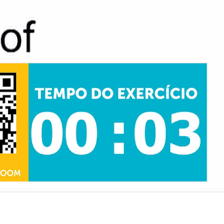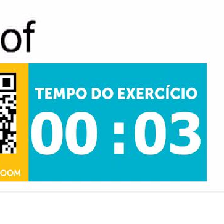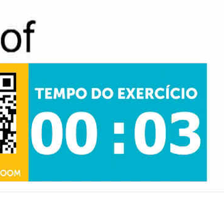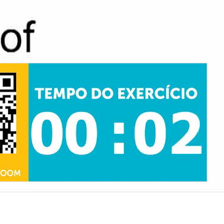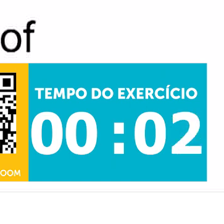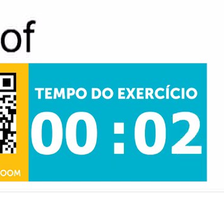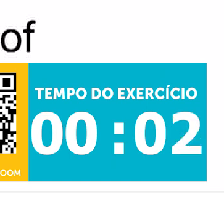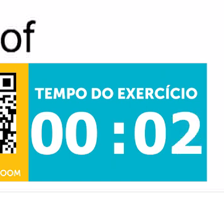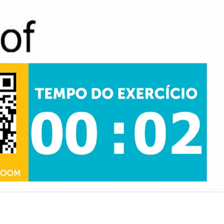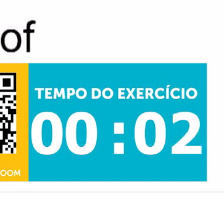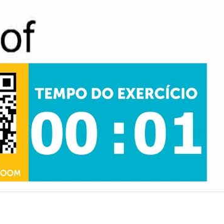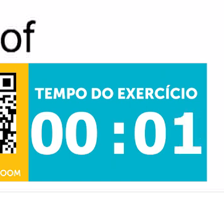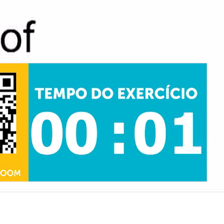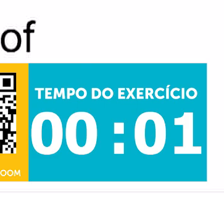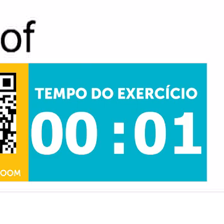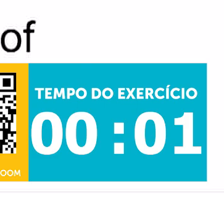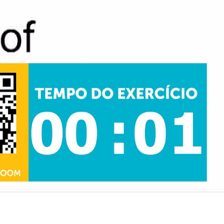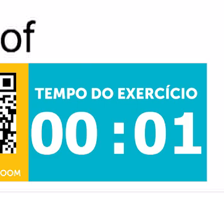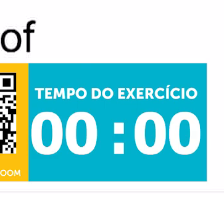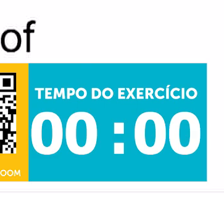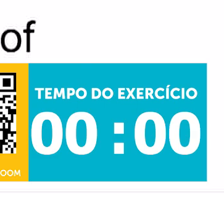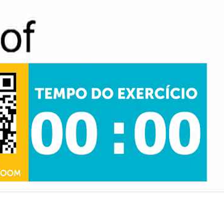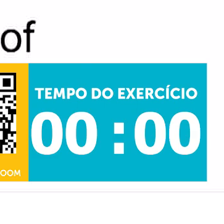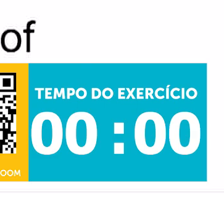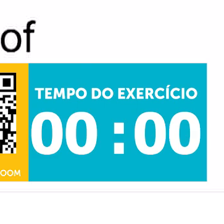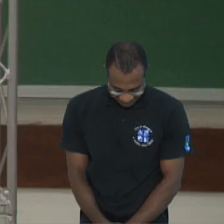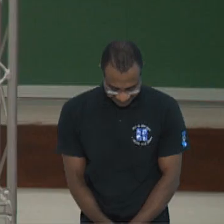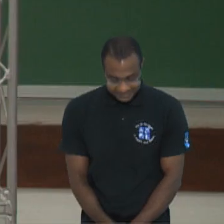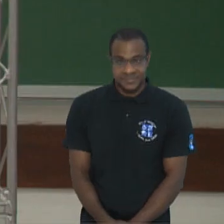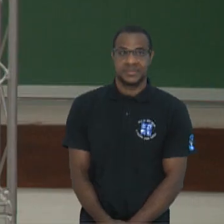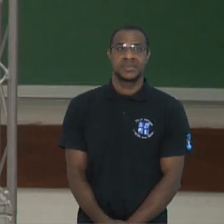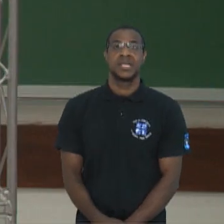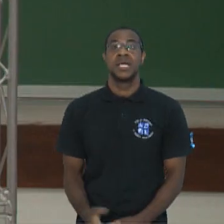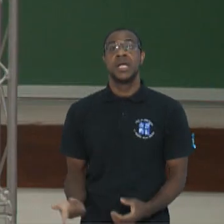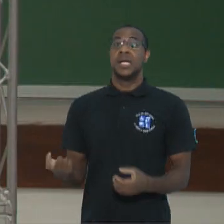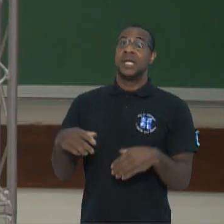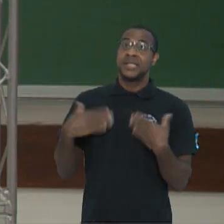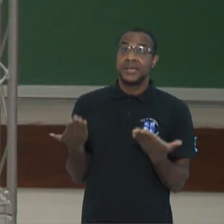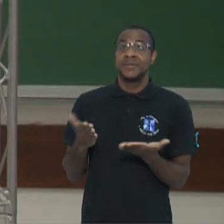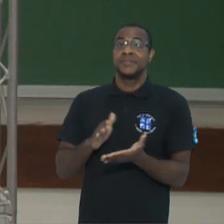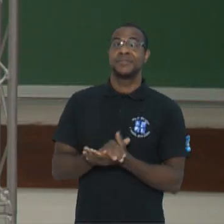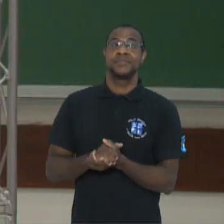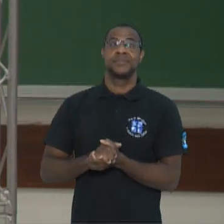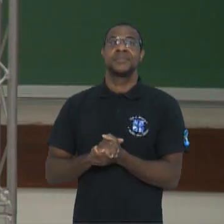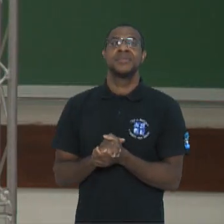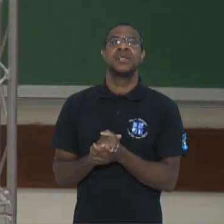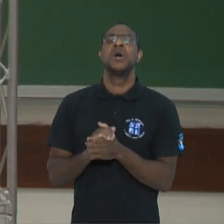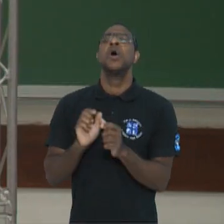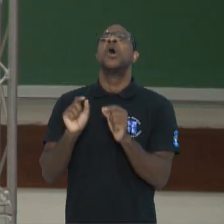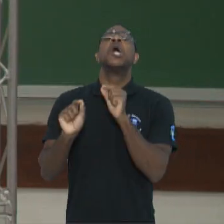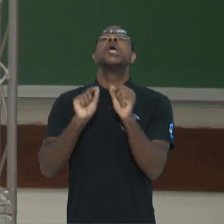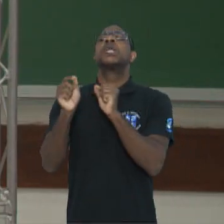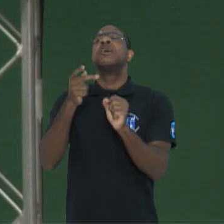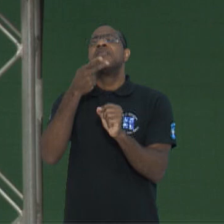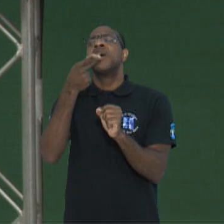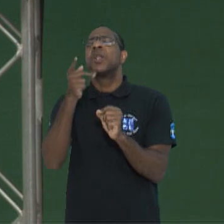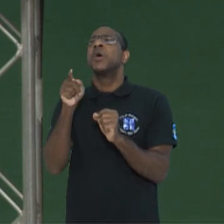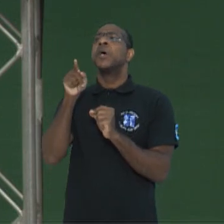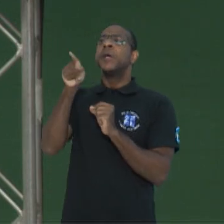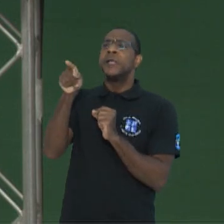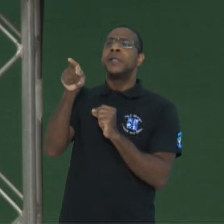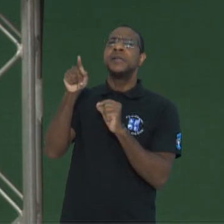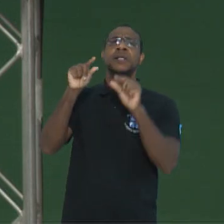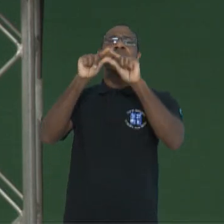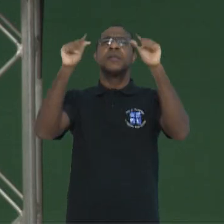Então, olha lá, pessoal. Quem disse isso? Arte é